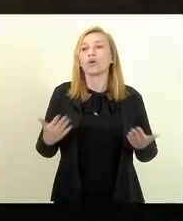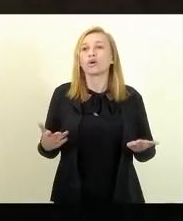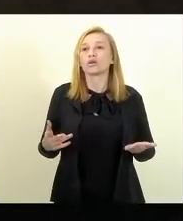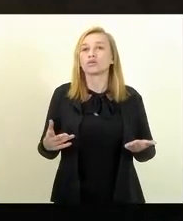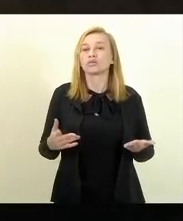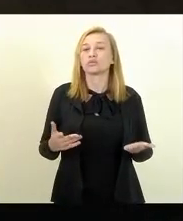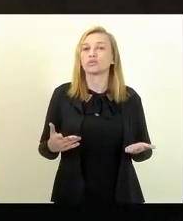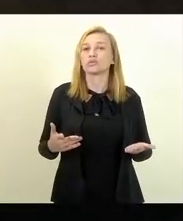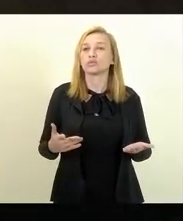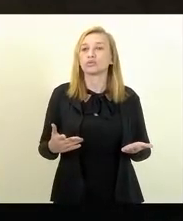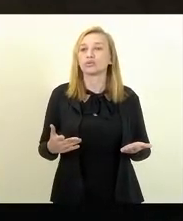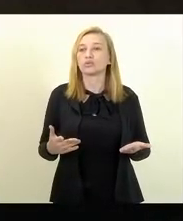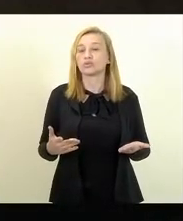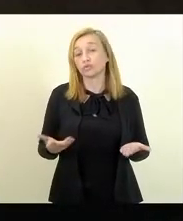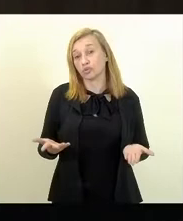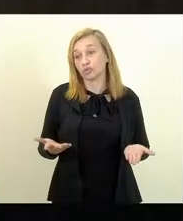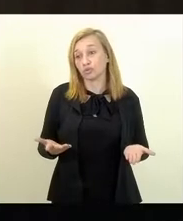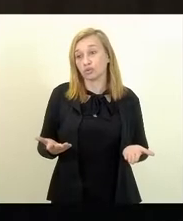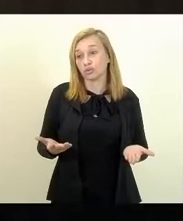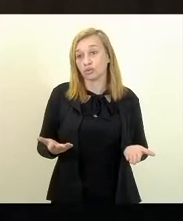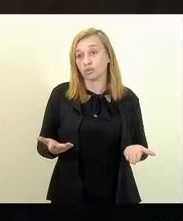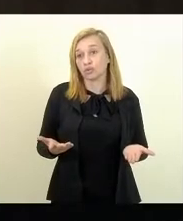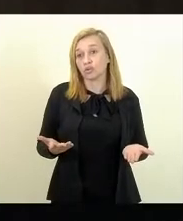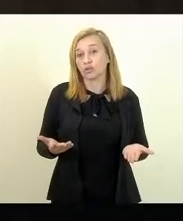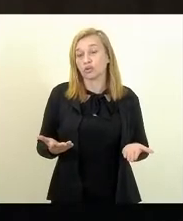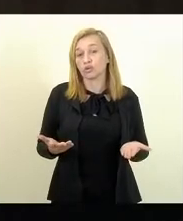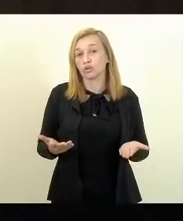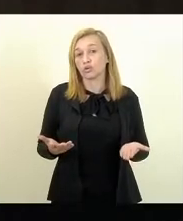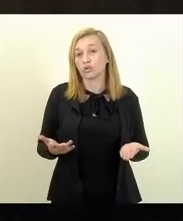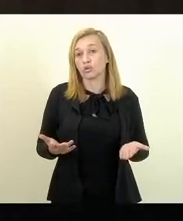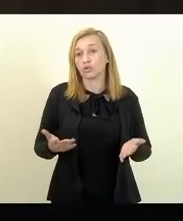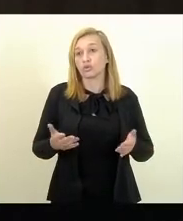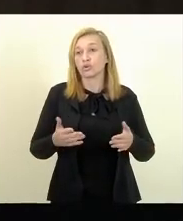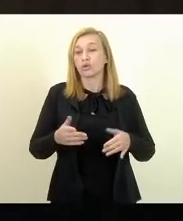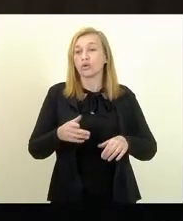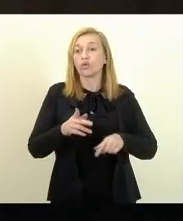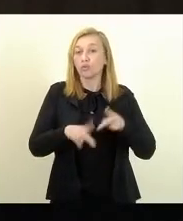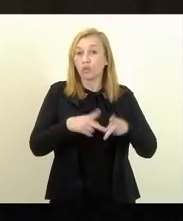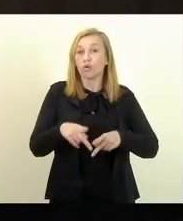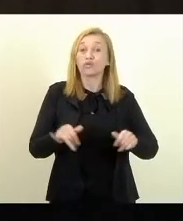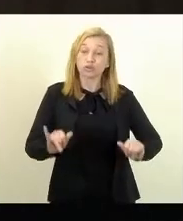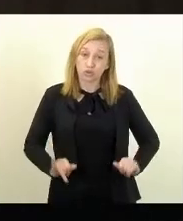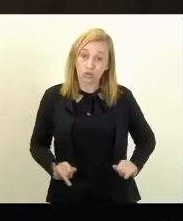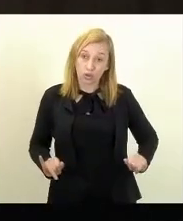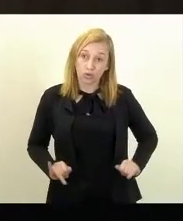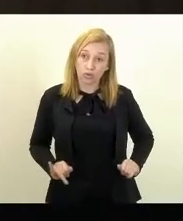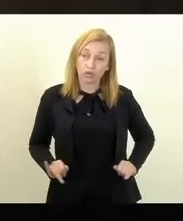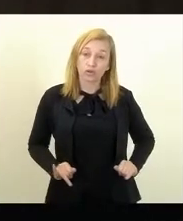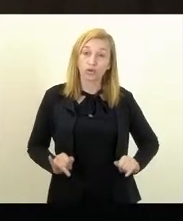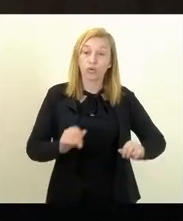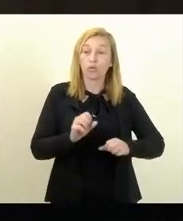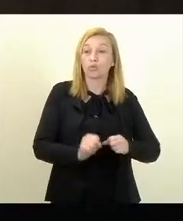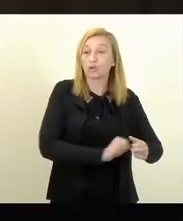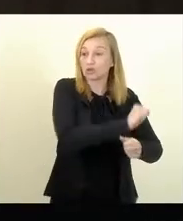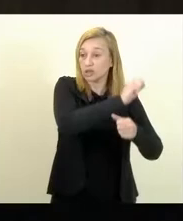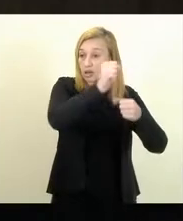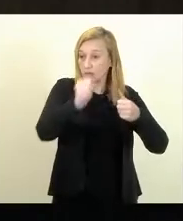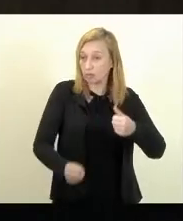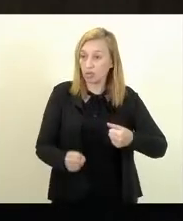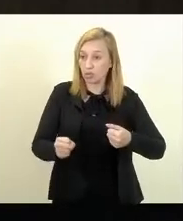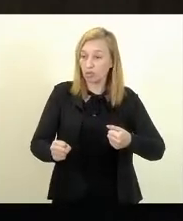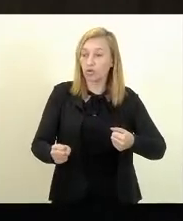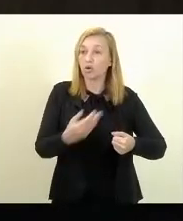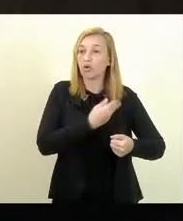acaba rompendo do lado mais fraco, que é o lado dos trabalhadores e das trabalhadoras. O poder público contrata uma empresa para prestação de